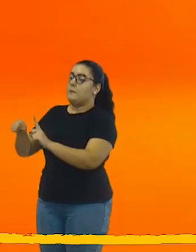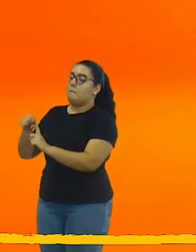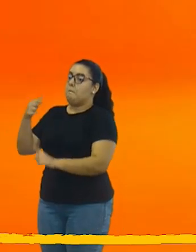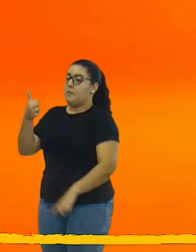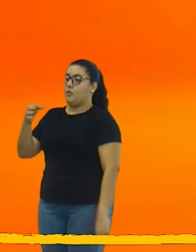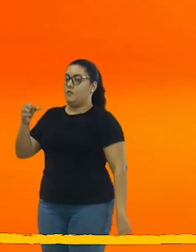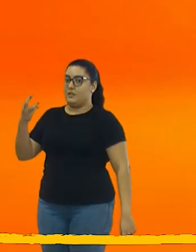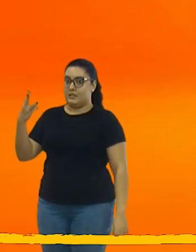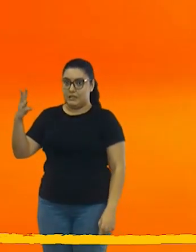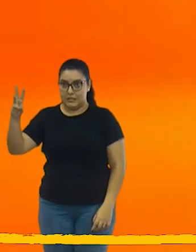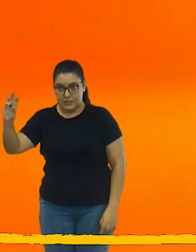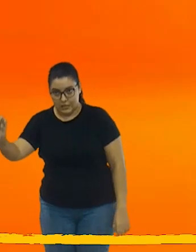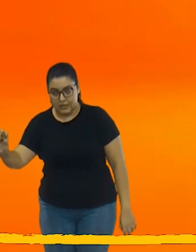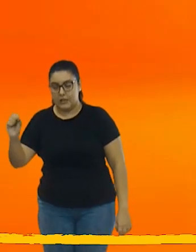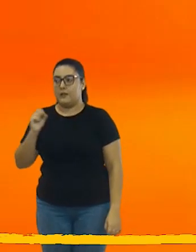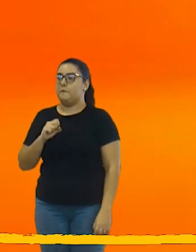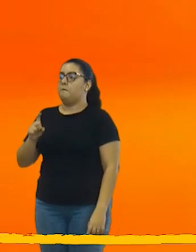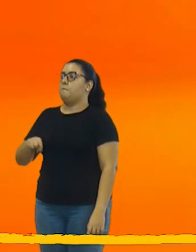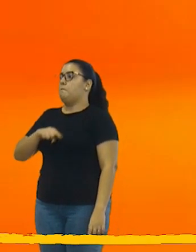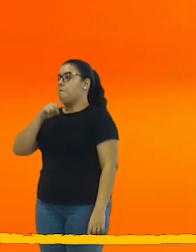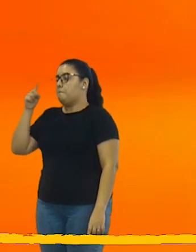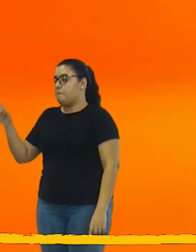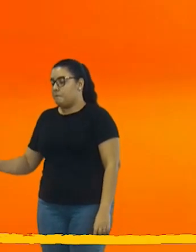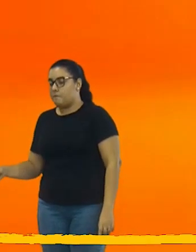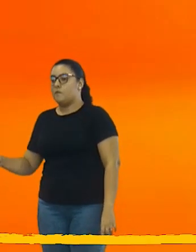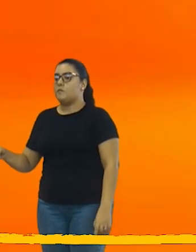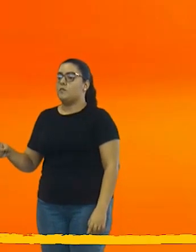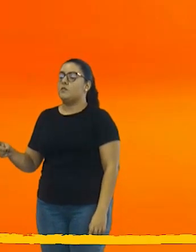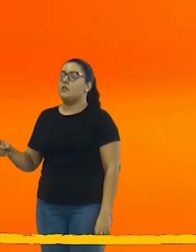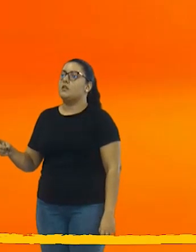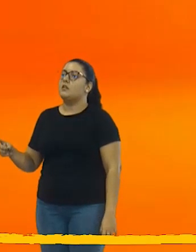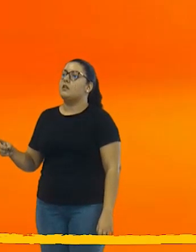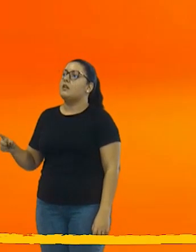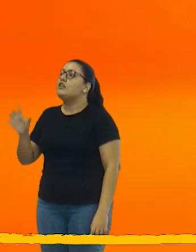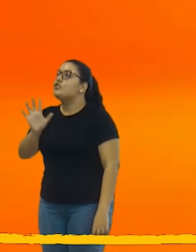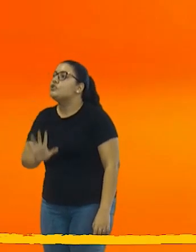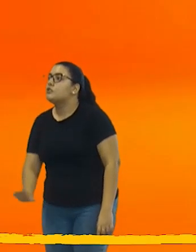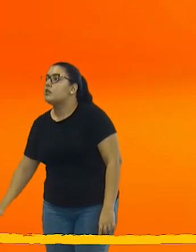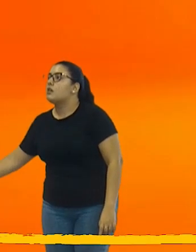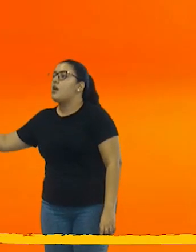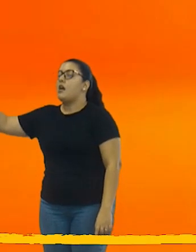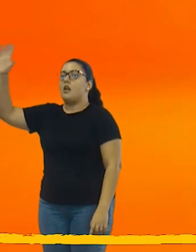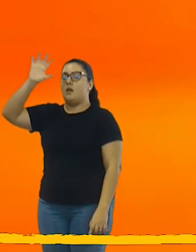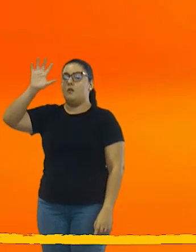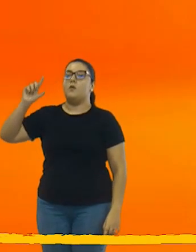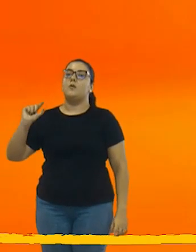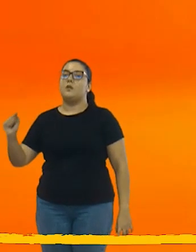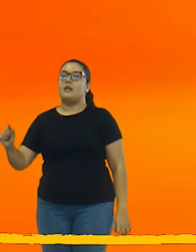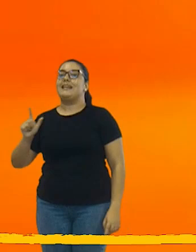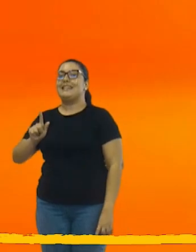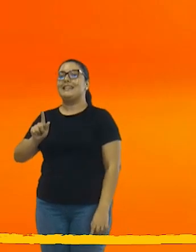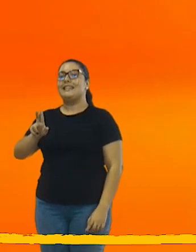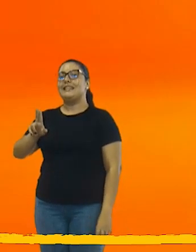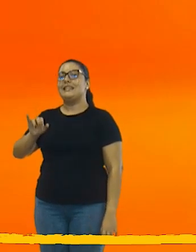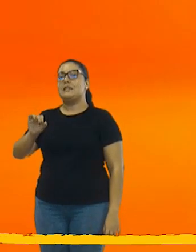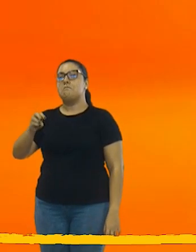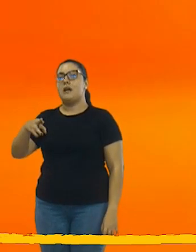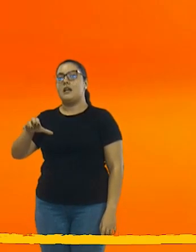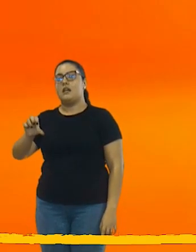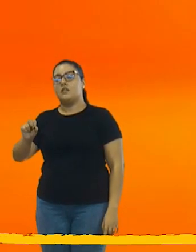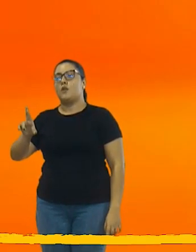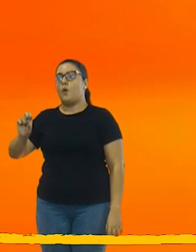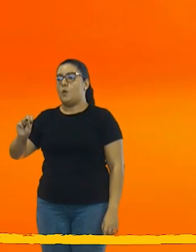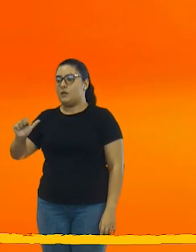30 de Graciliano e Raquel, o regionalismo universalista de Guimarães Rosa e